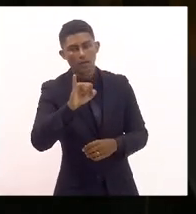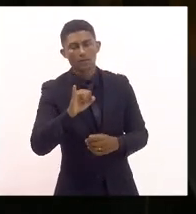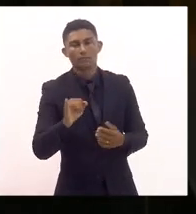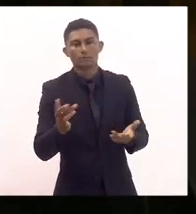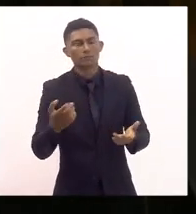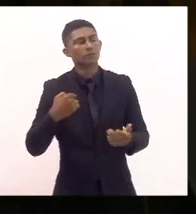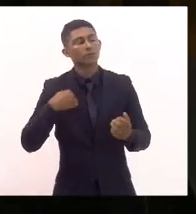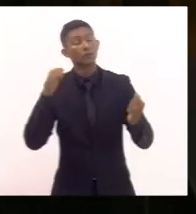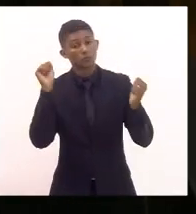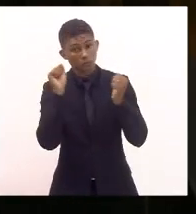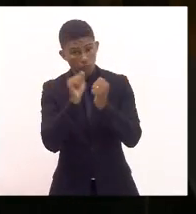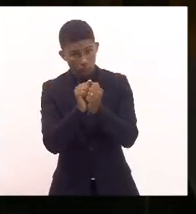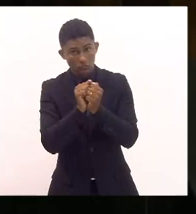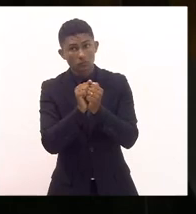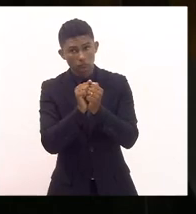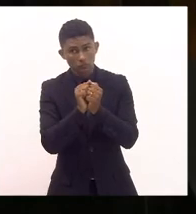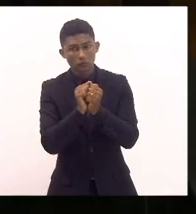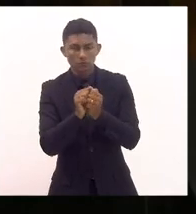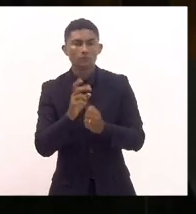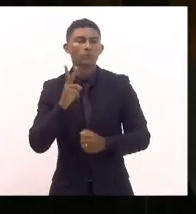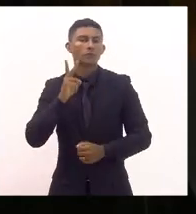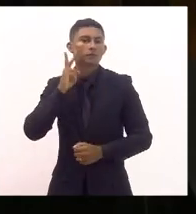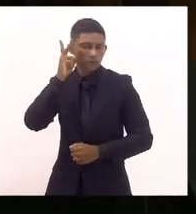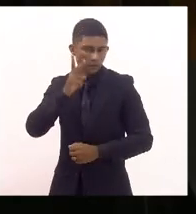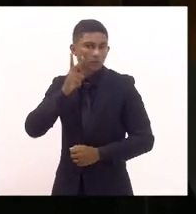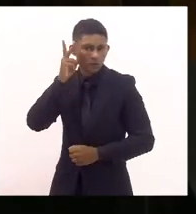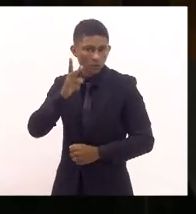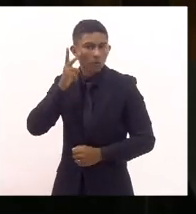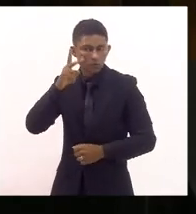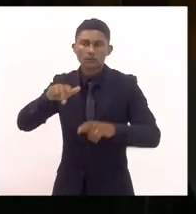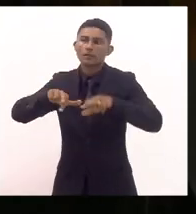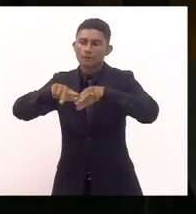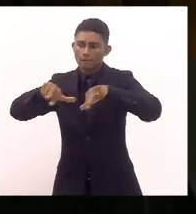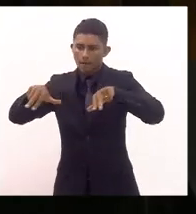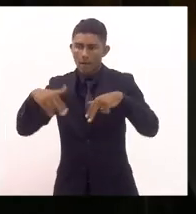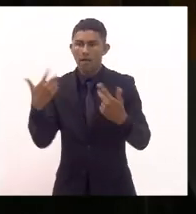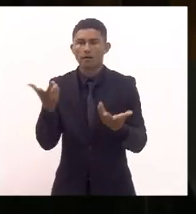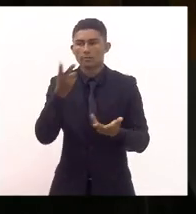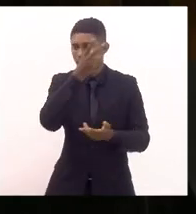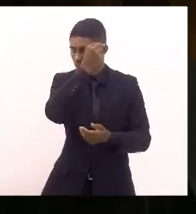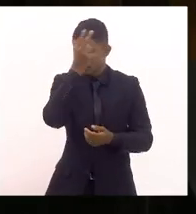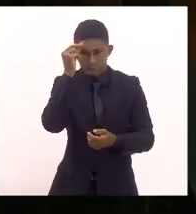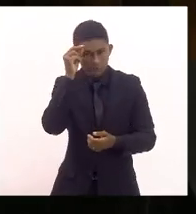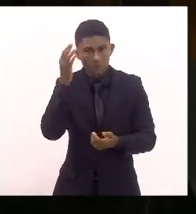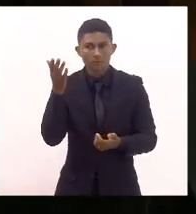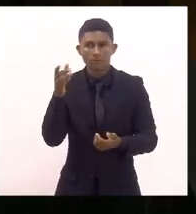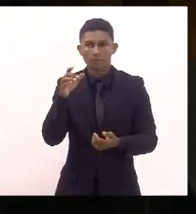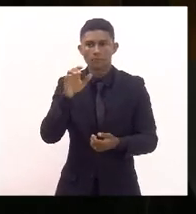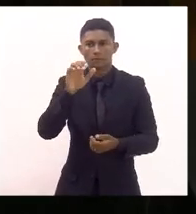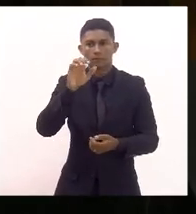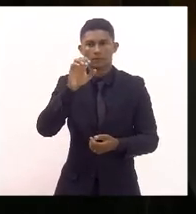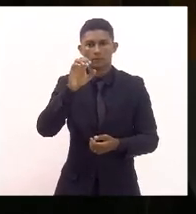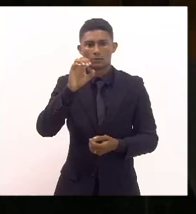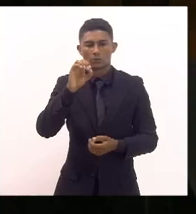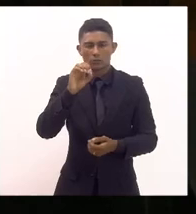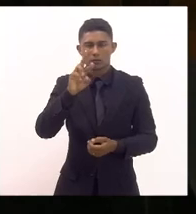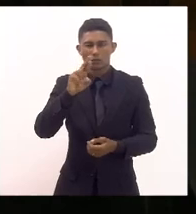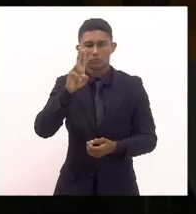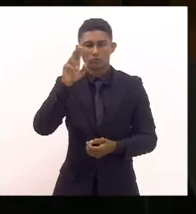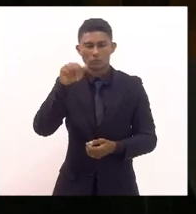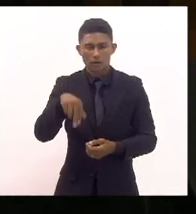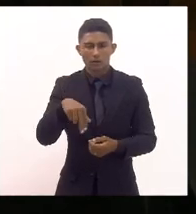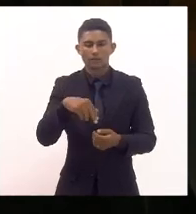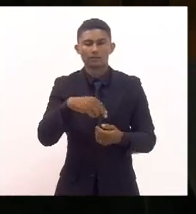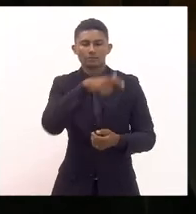junto com diversos vereadores prefeitos ao nosso uruan secretário das